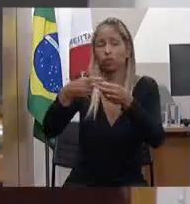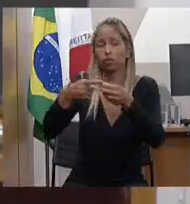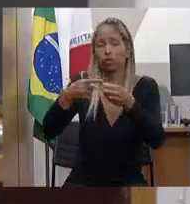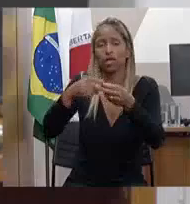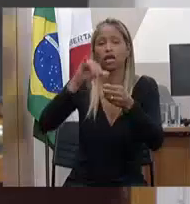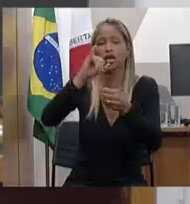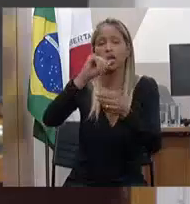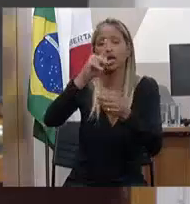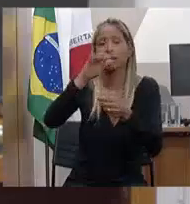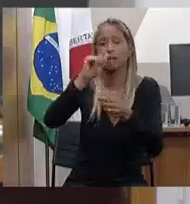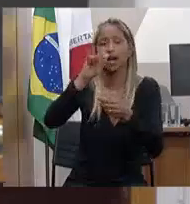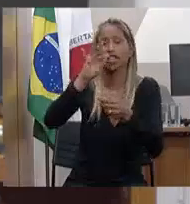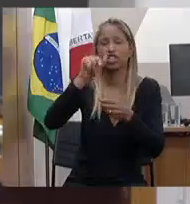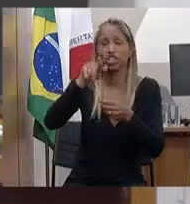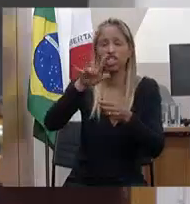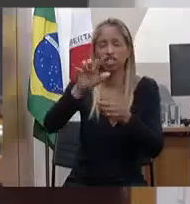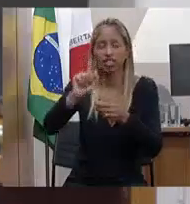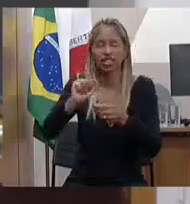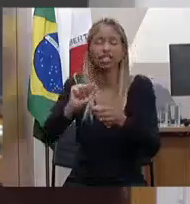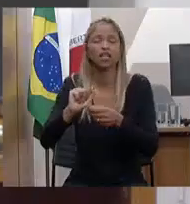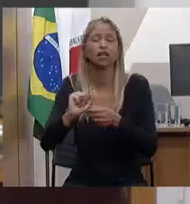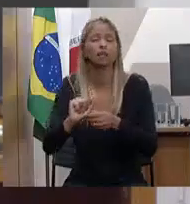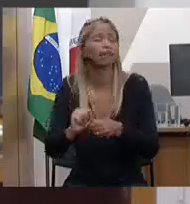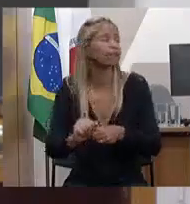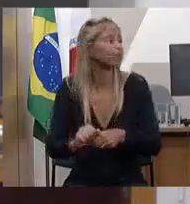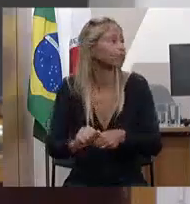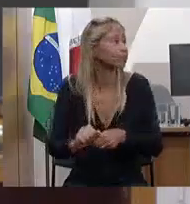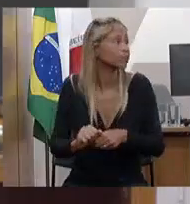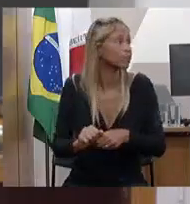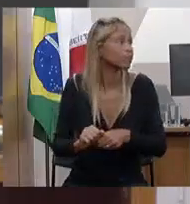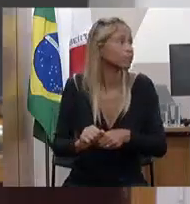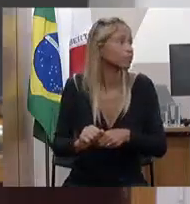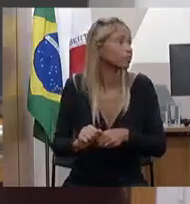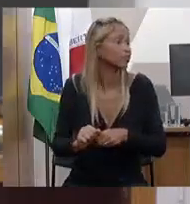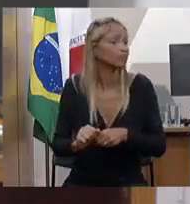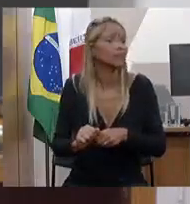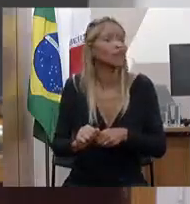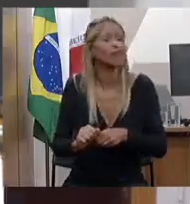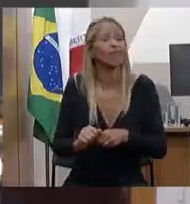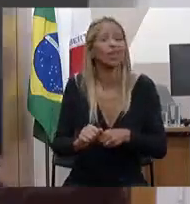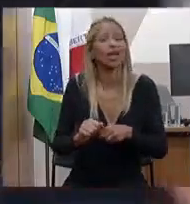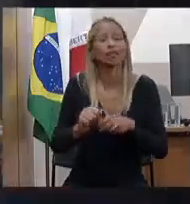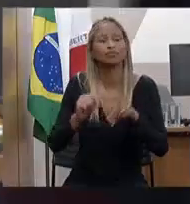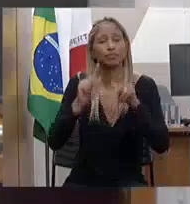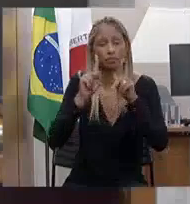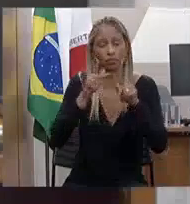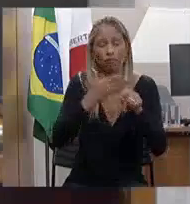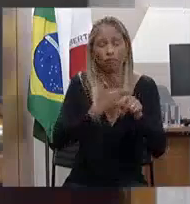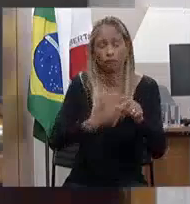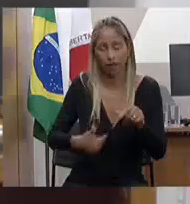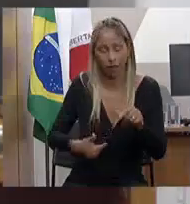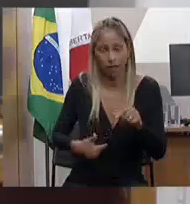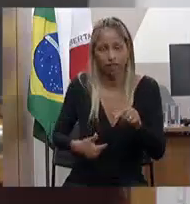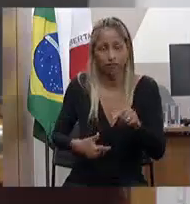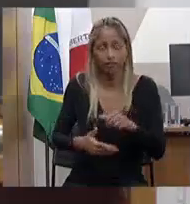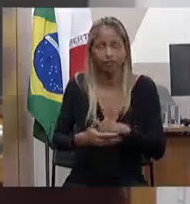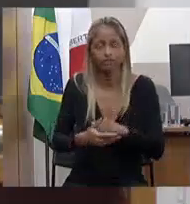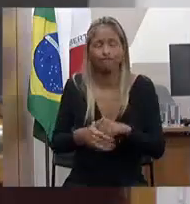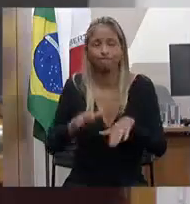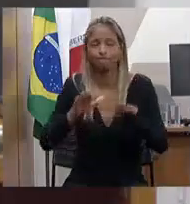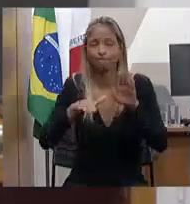Ipatinga eu acredito Juliana que essa questão do serviço público é onde